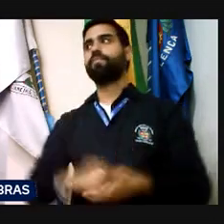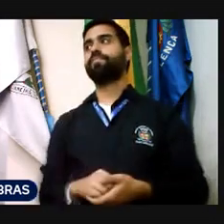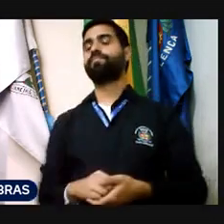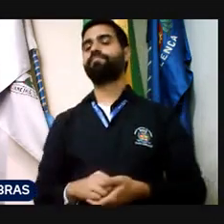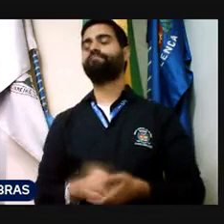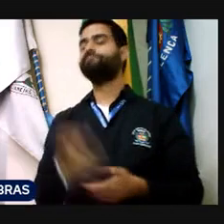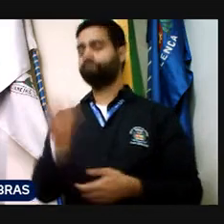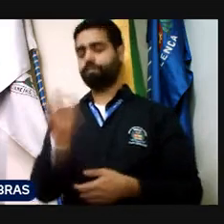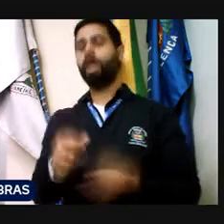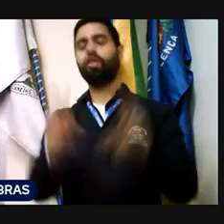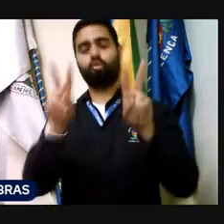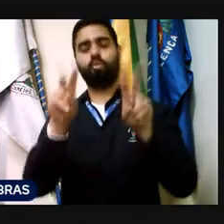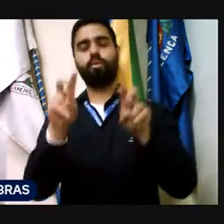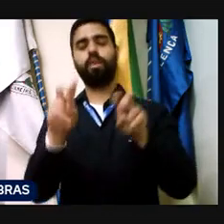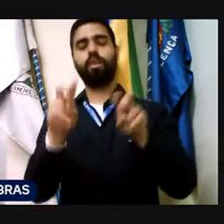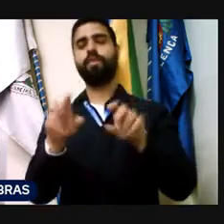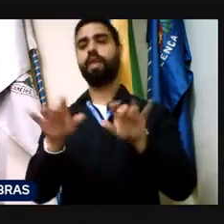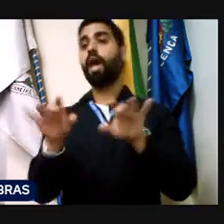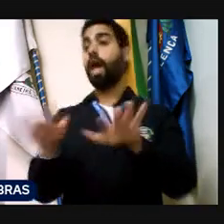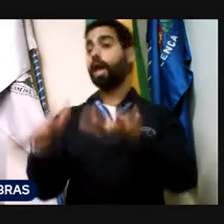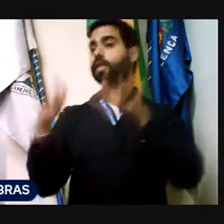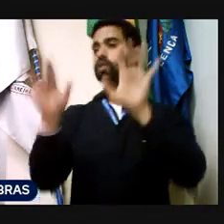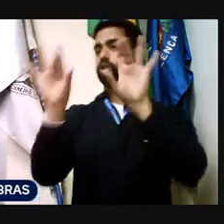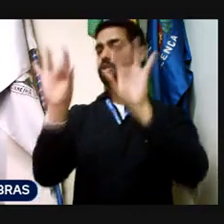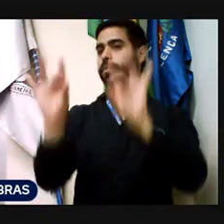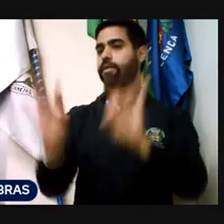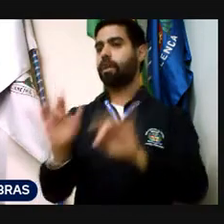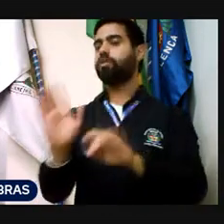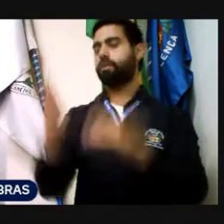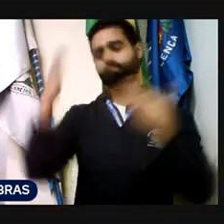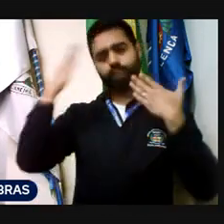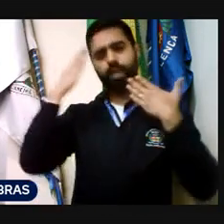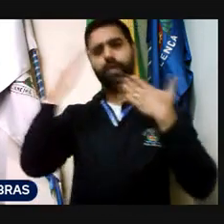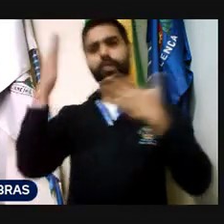certeza de que o assunto merecerá especial atenção desse comando, antecipo meus agradecimentos,